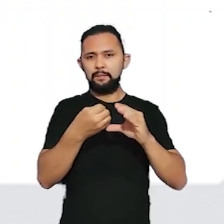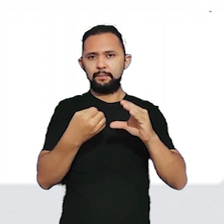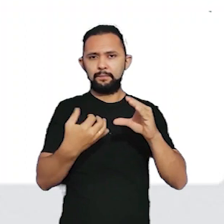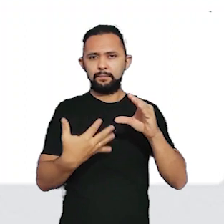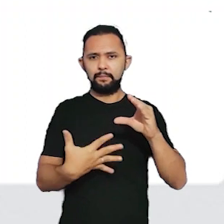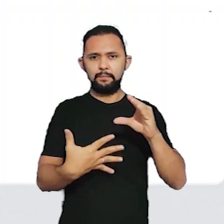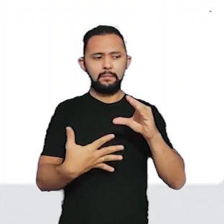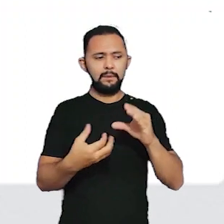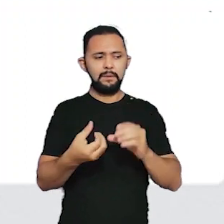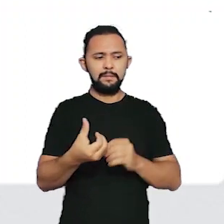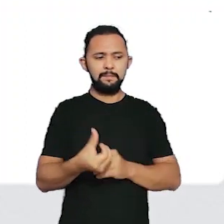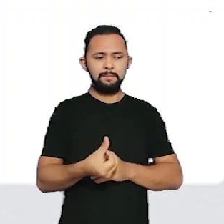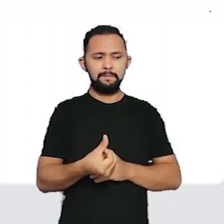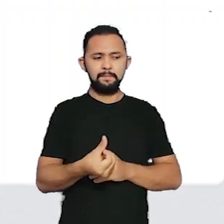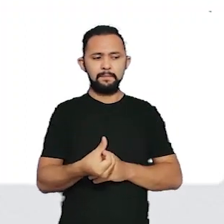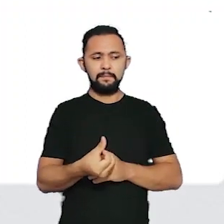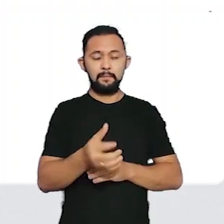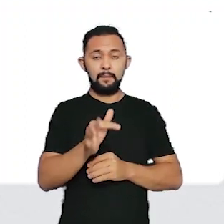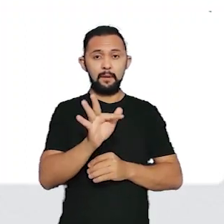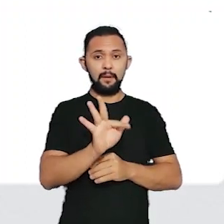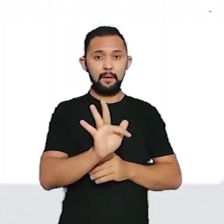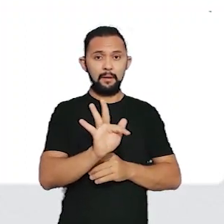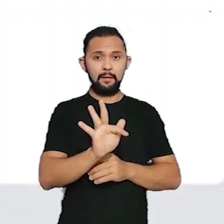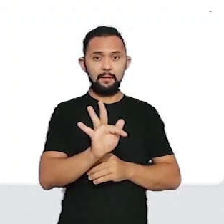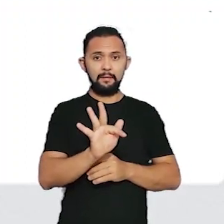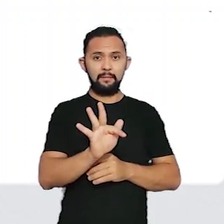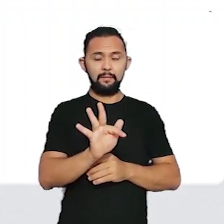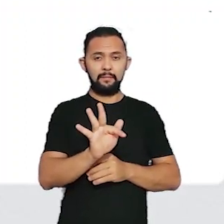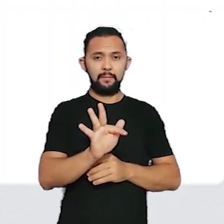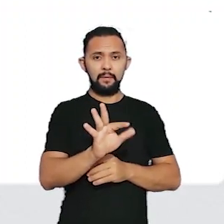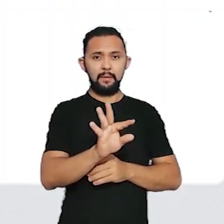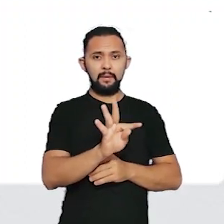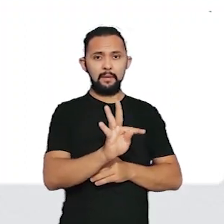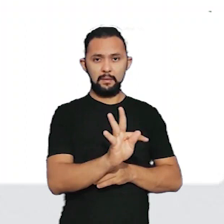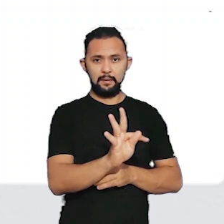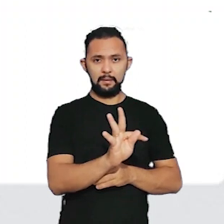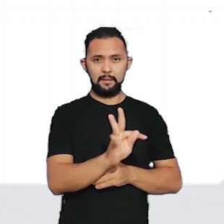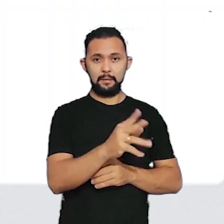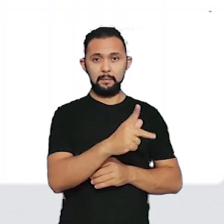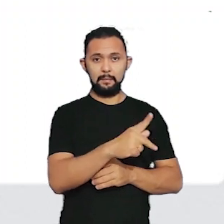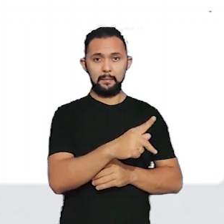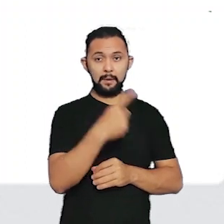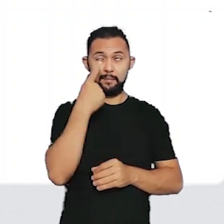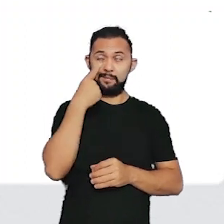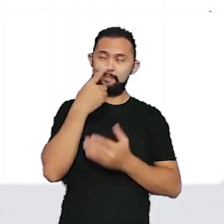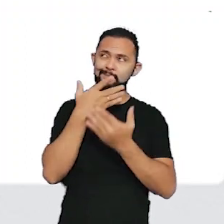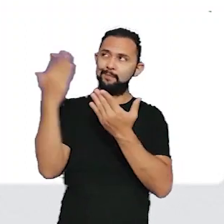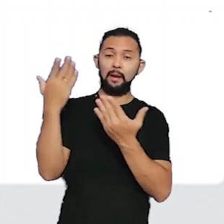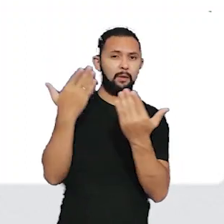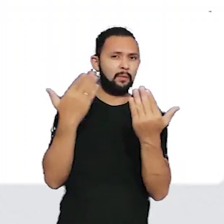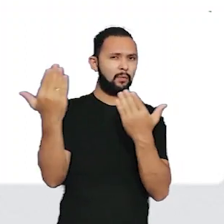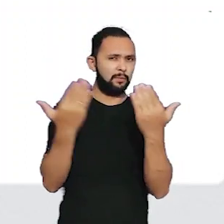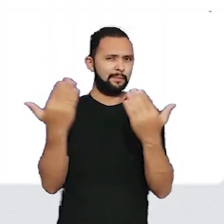Então aqui as 6, uma com a F, que é a finalidade, uma com a T, que é a temporal, e uma com a P, que